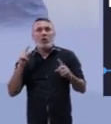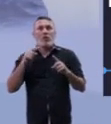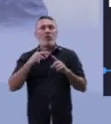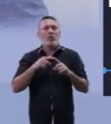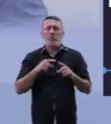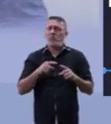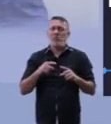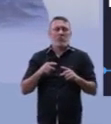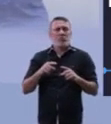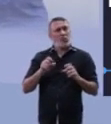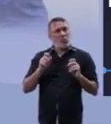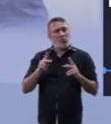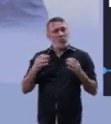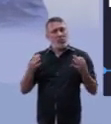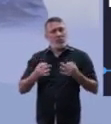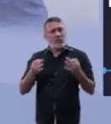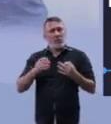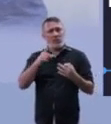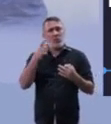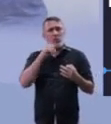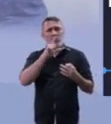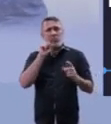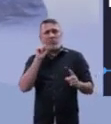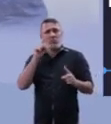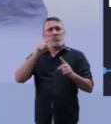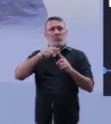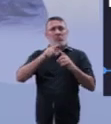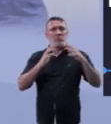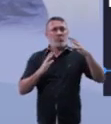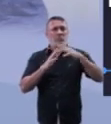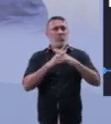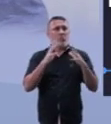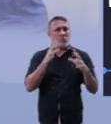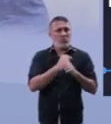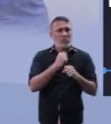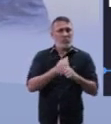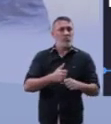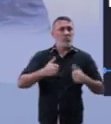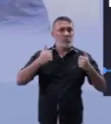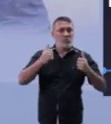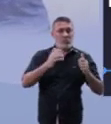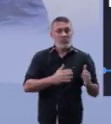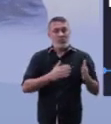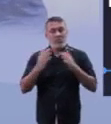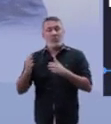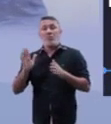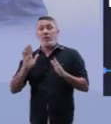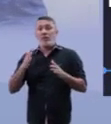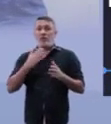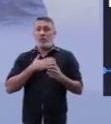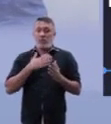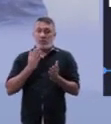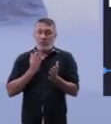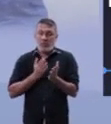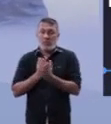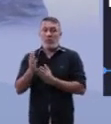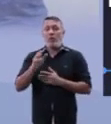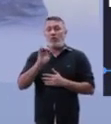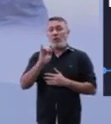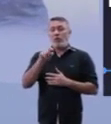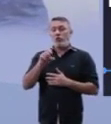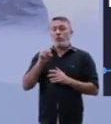tema que o professor Werner trabalhou. Perfeito, vocês vão alcançar a nota máxima. Entretanto, quando eu falo que eu trabalho com um